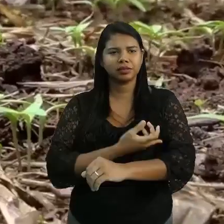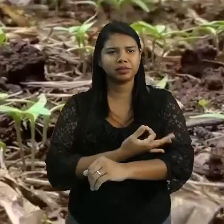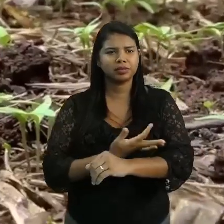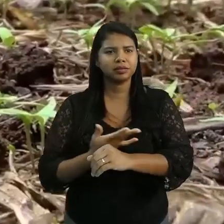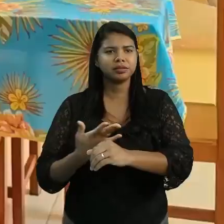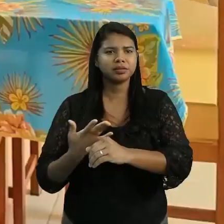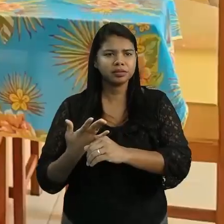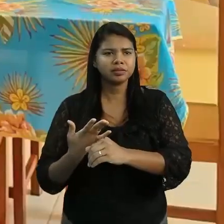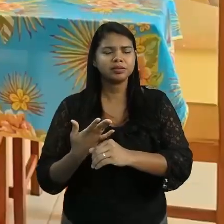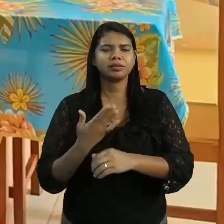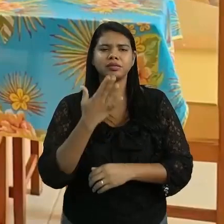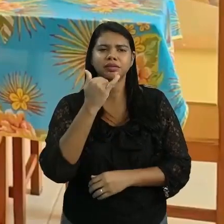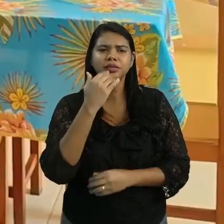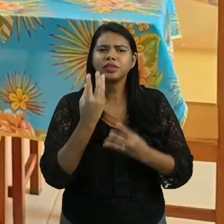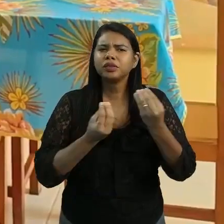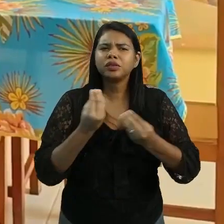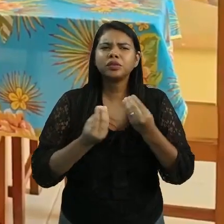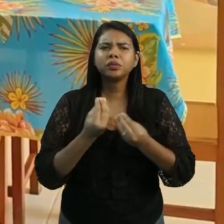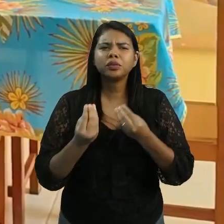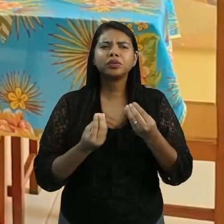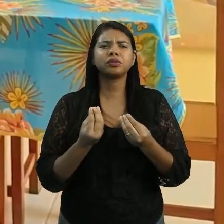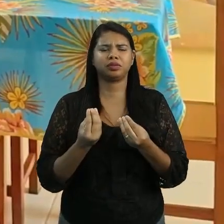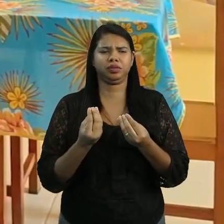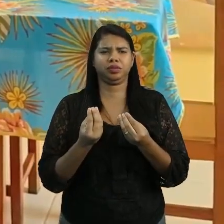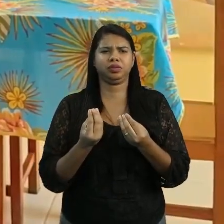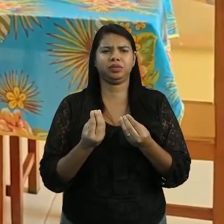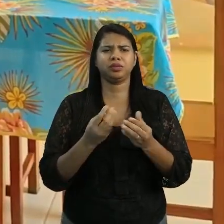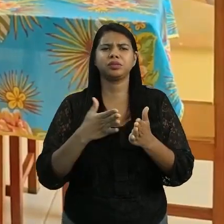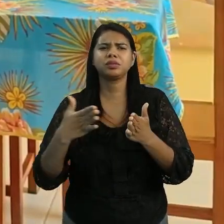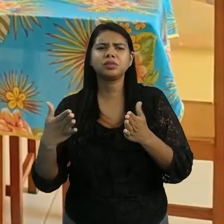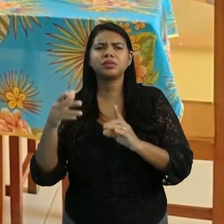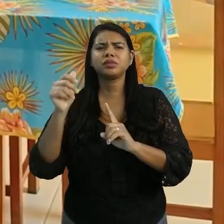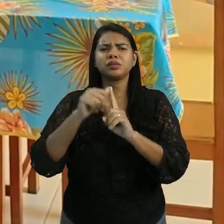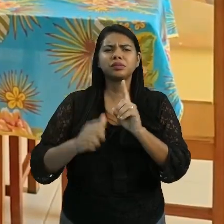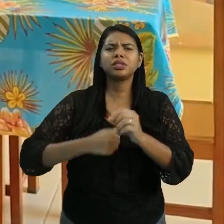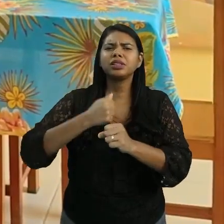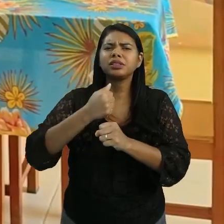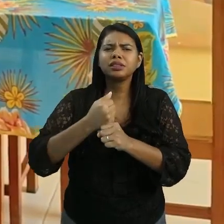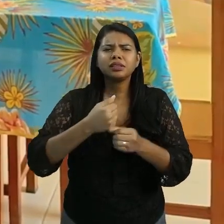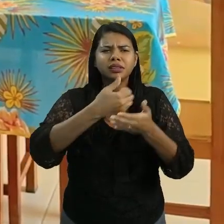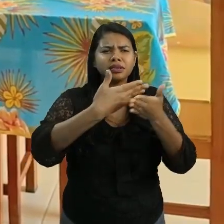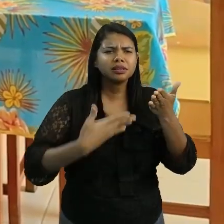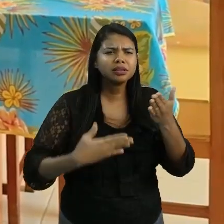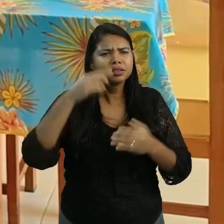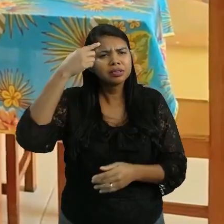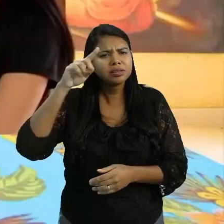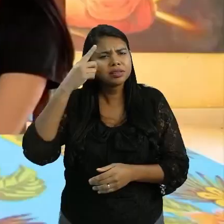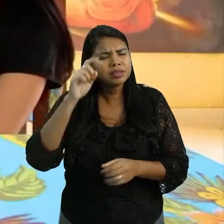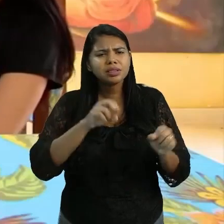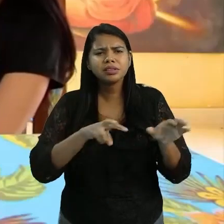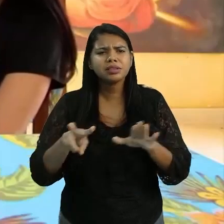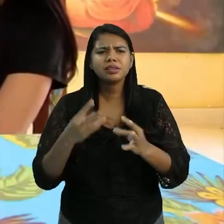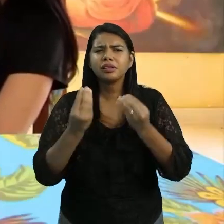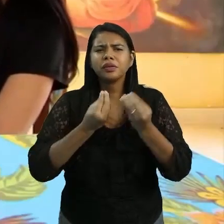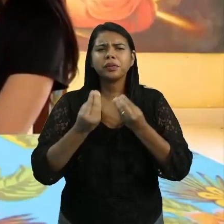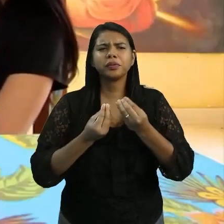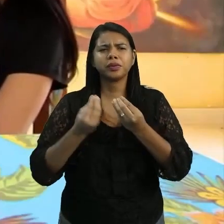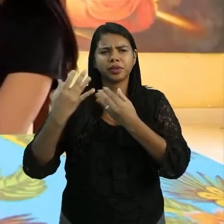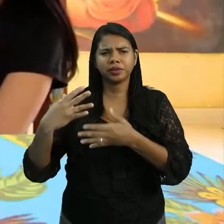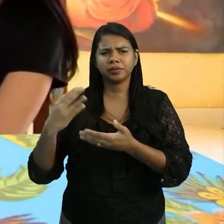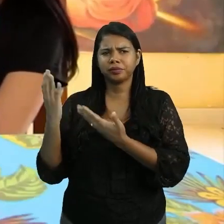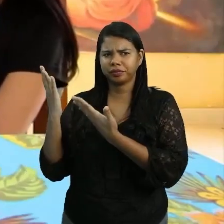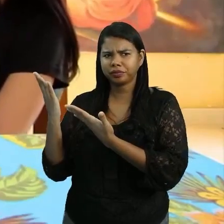restaurante da comunidade Hare Krishna. E eu queria saber de Rupini como é que funciona a escolha do menu, porque a gente sabe que vocês têm